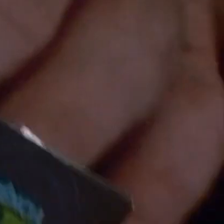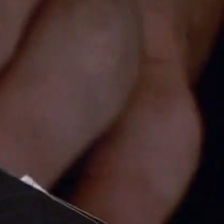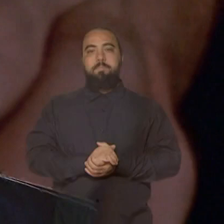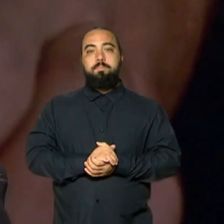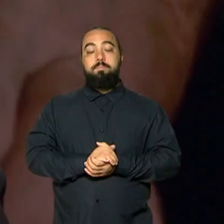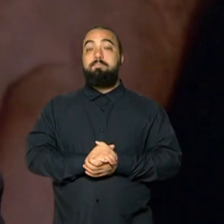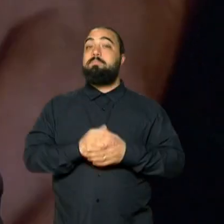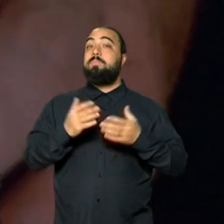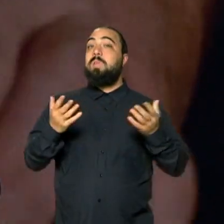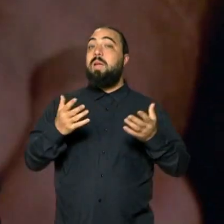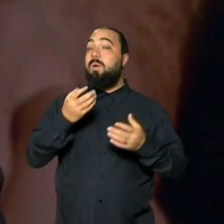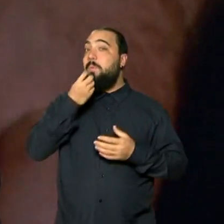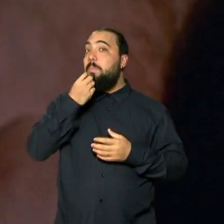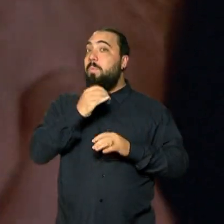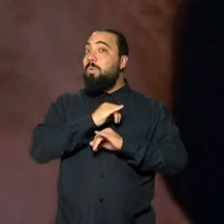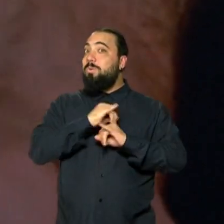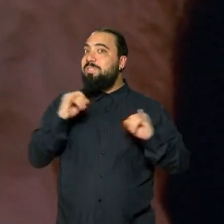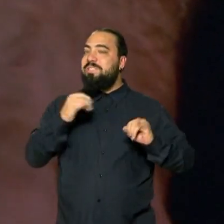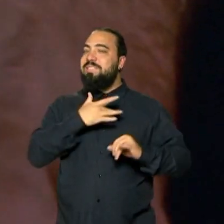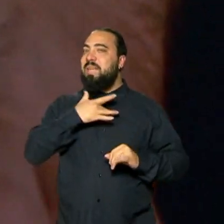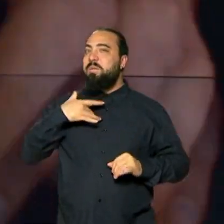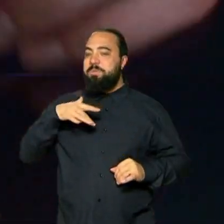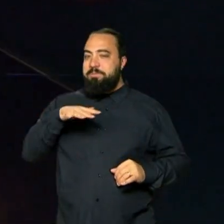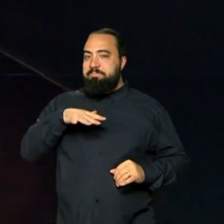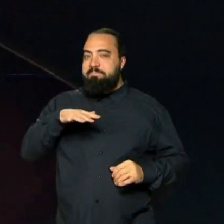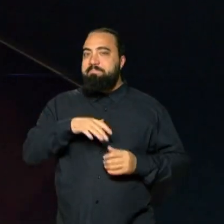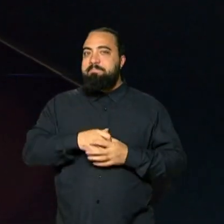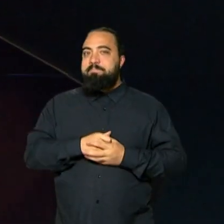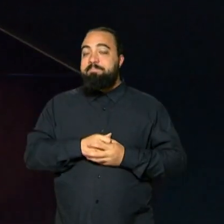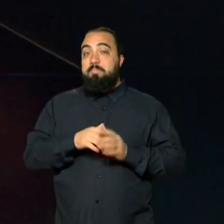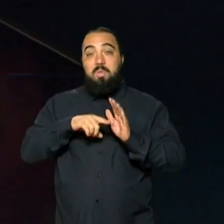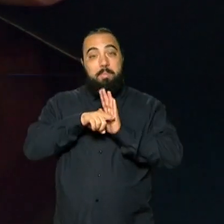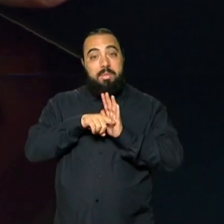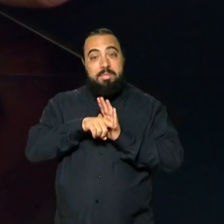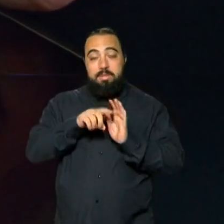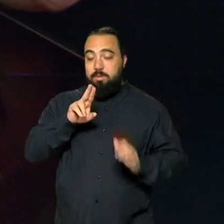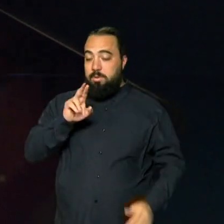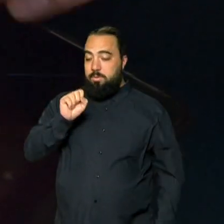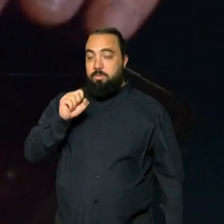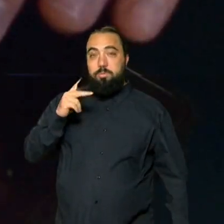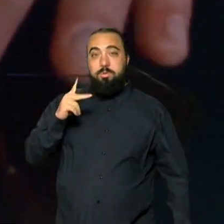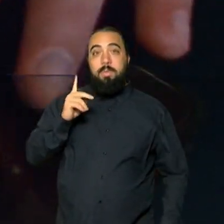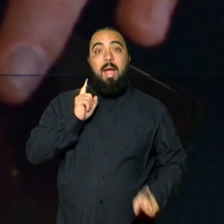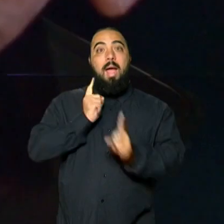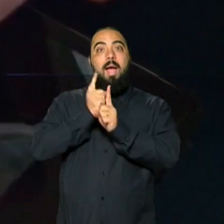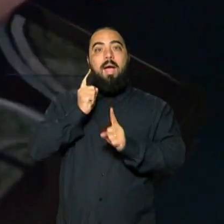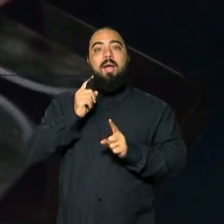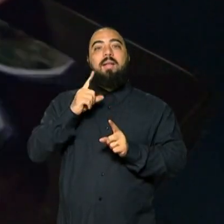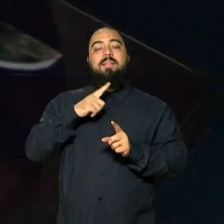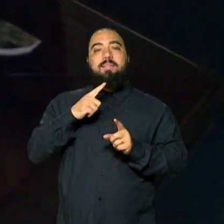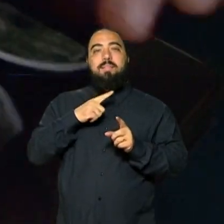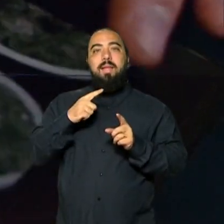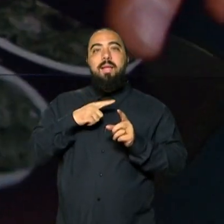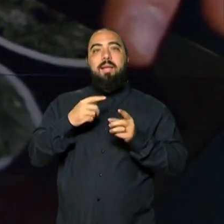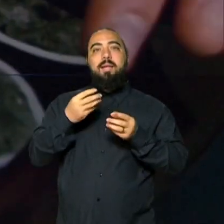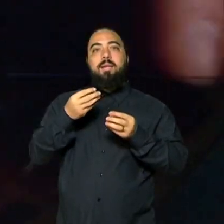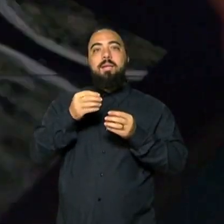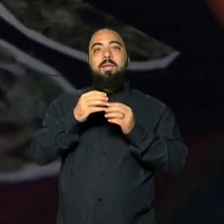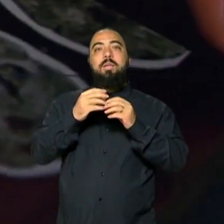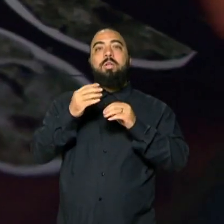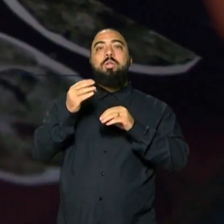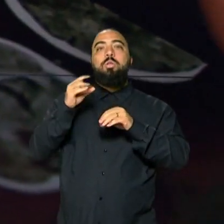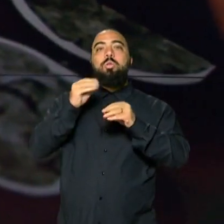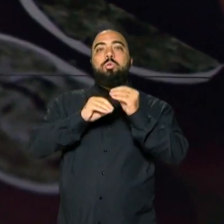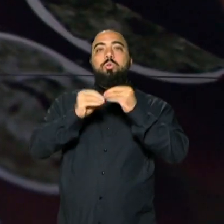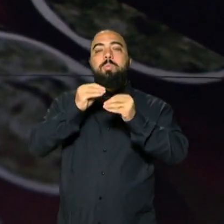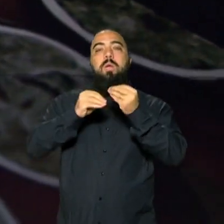E agora uma boa notícia na área da saúde. Pesquisadores da USP identificaram uma substância que pode evitar o agravamento